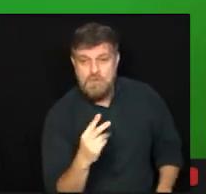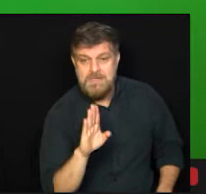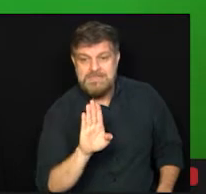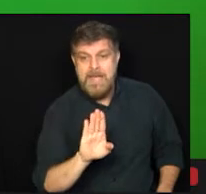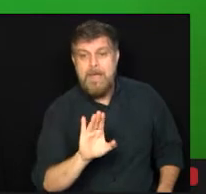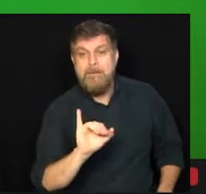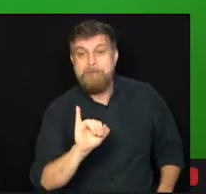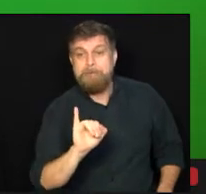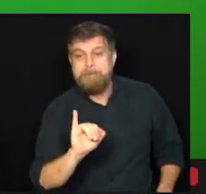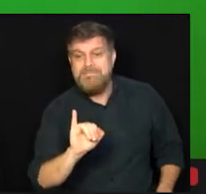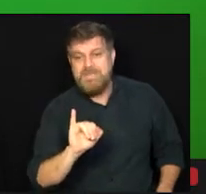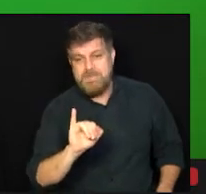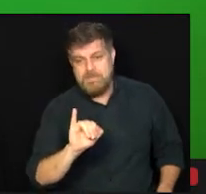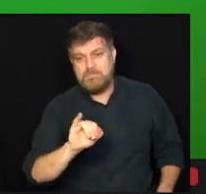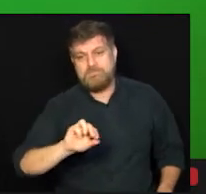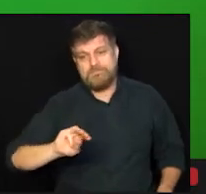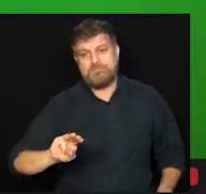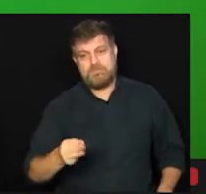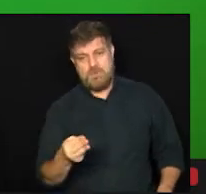na pandemia.